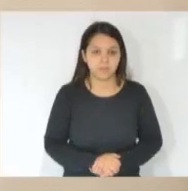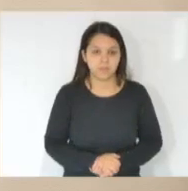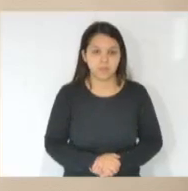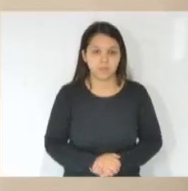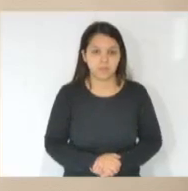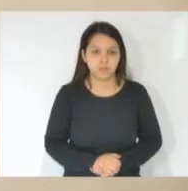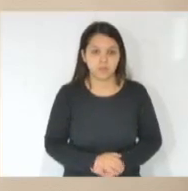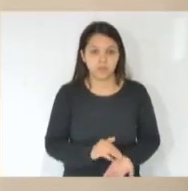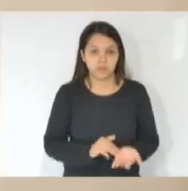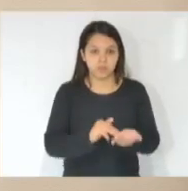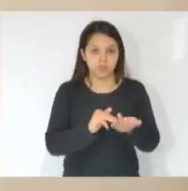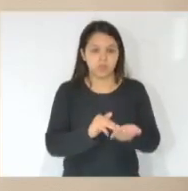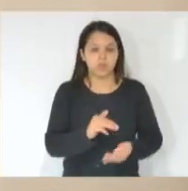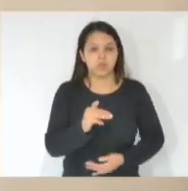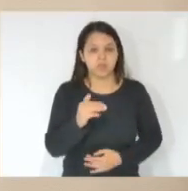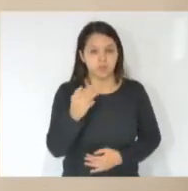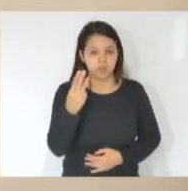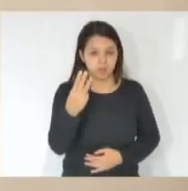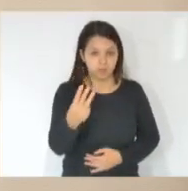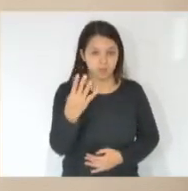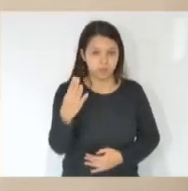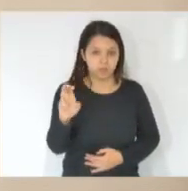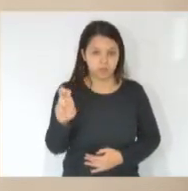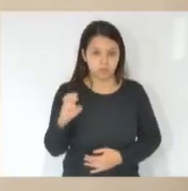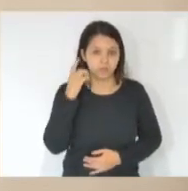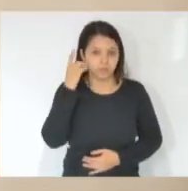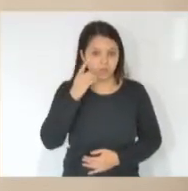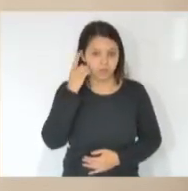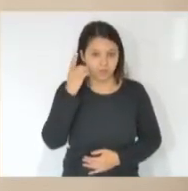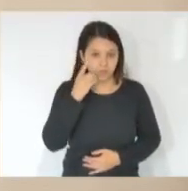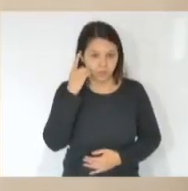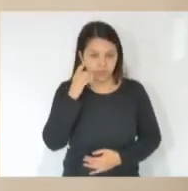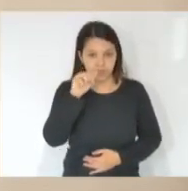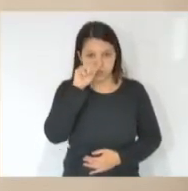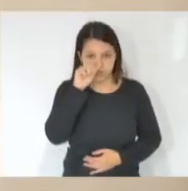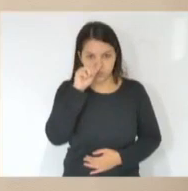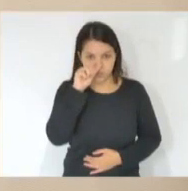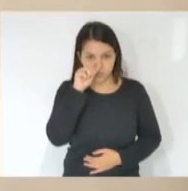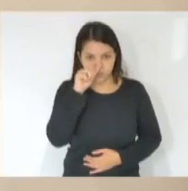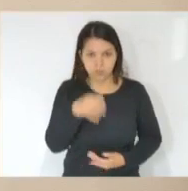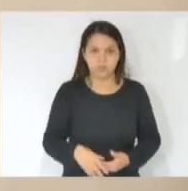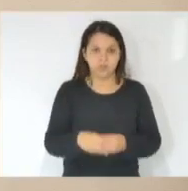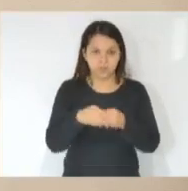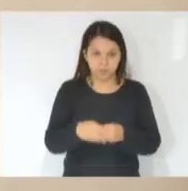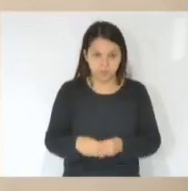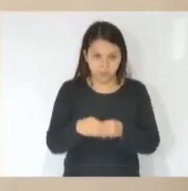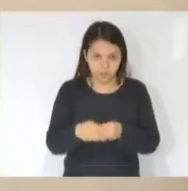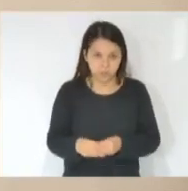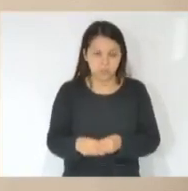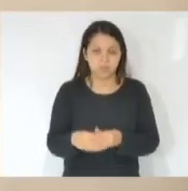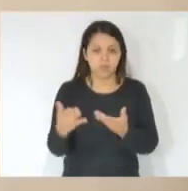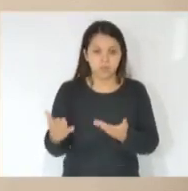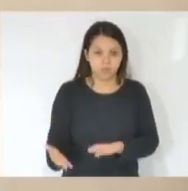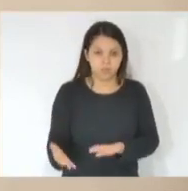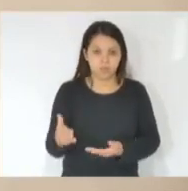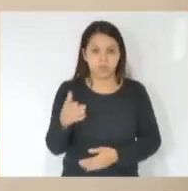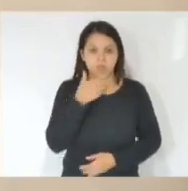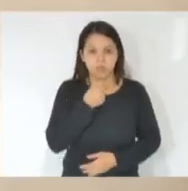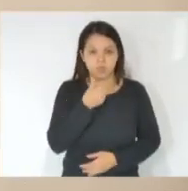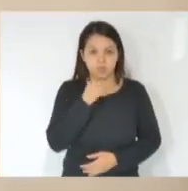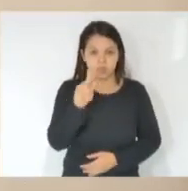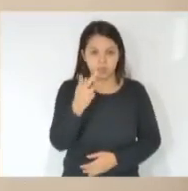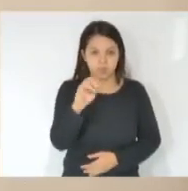A moção número 345, de autoria do deputado João Amin, cumprimentando o senhor Hélio Lange